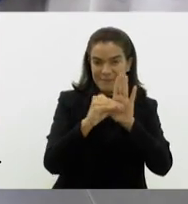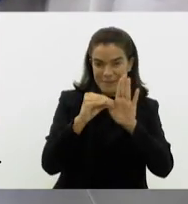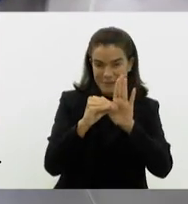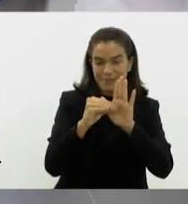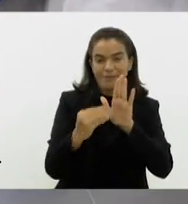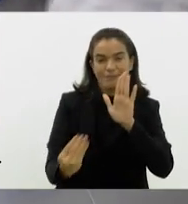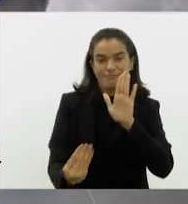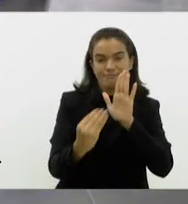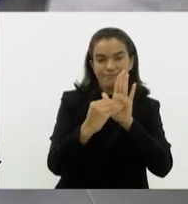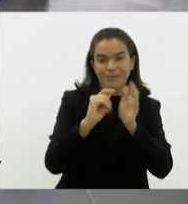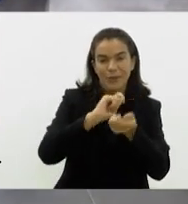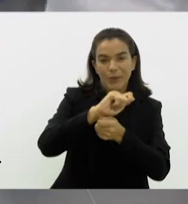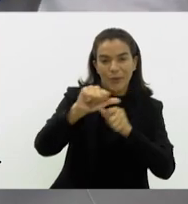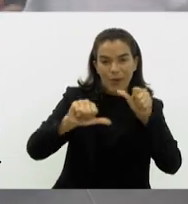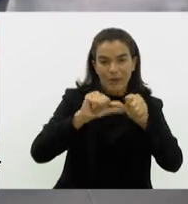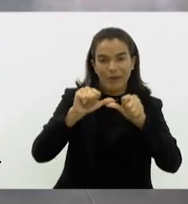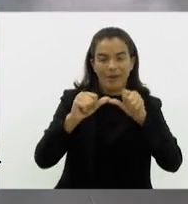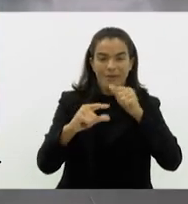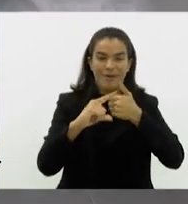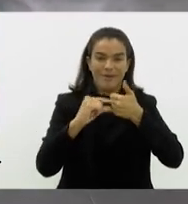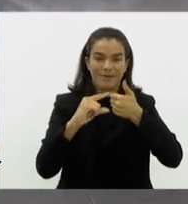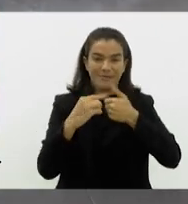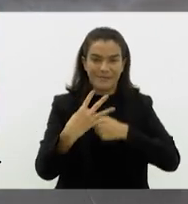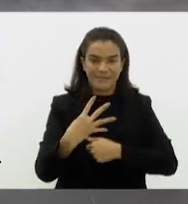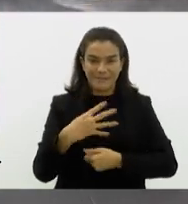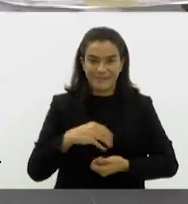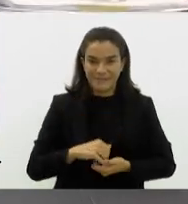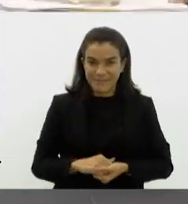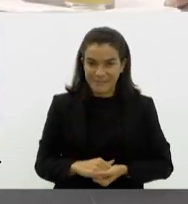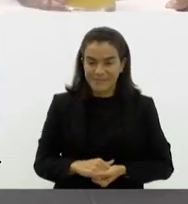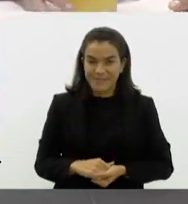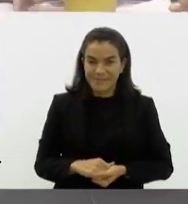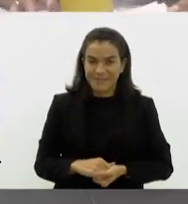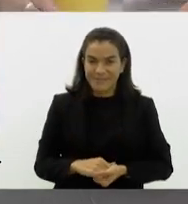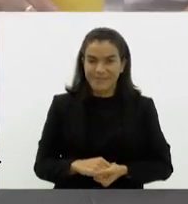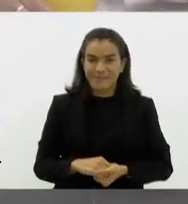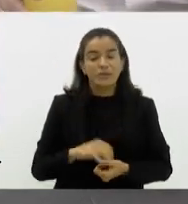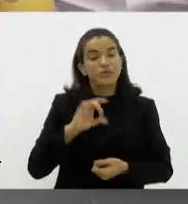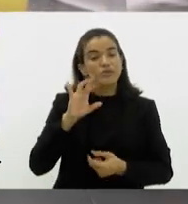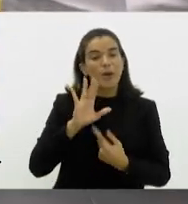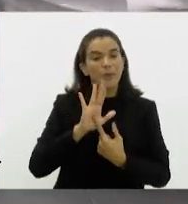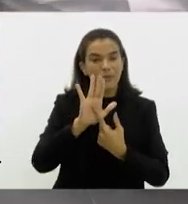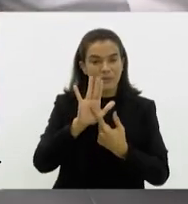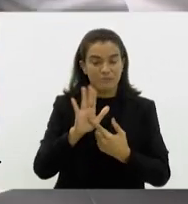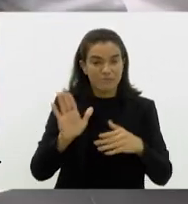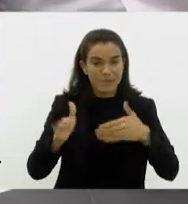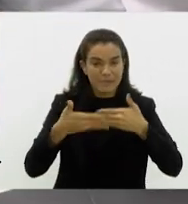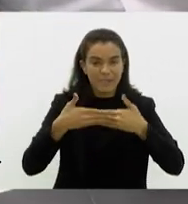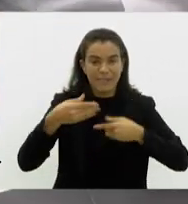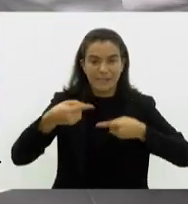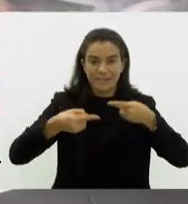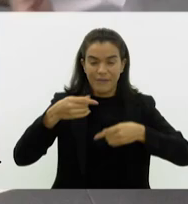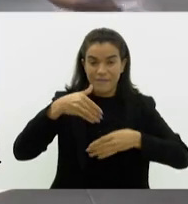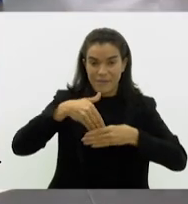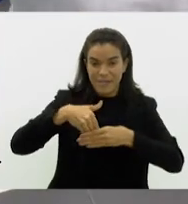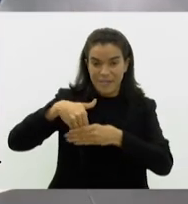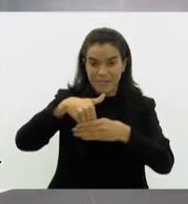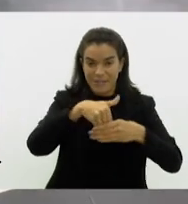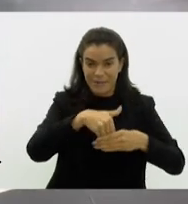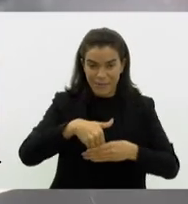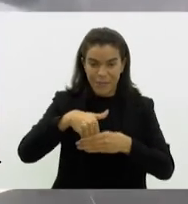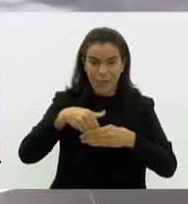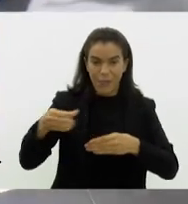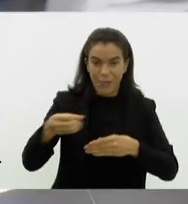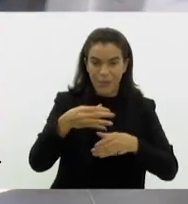incluir, alterar o artigo 4º. Agora, só depois apresentar. Encerrada a discussão, em votação, o